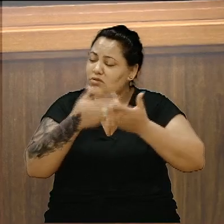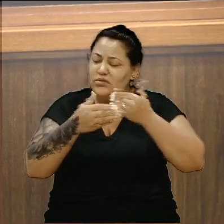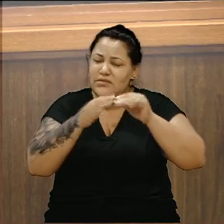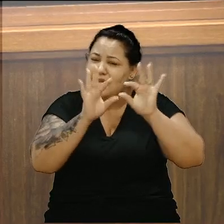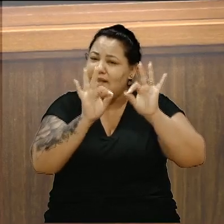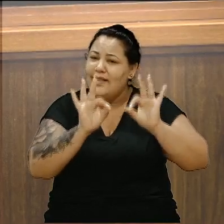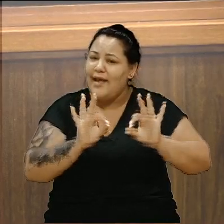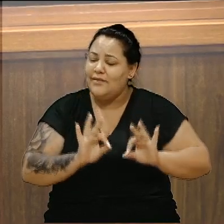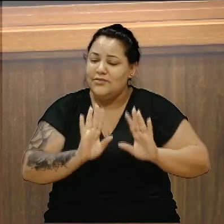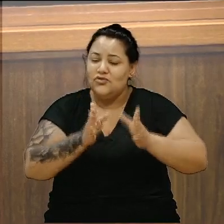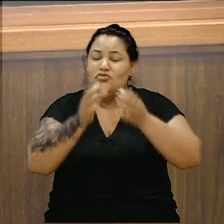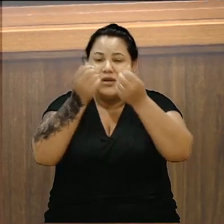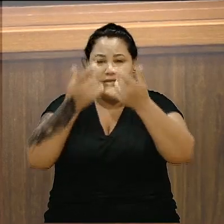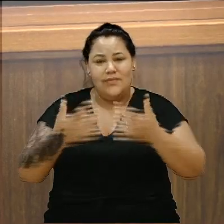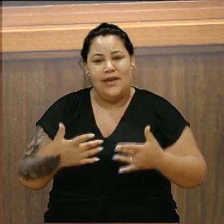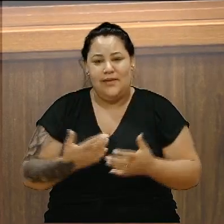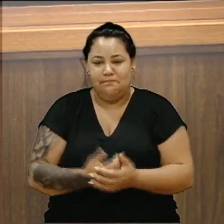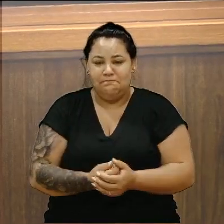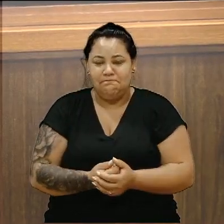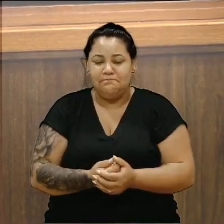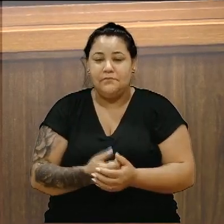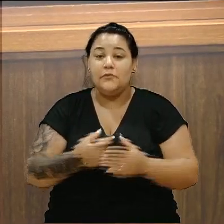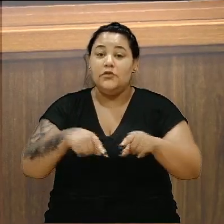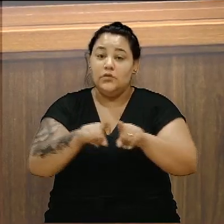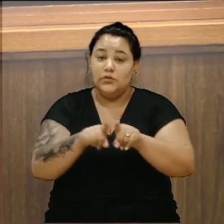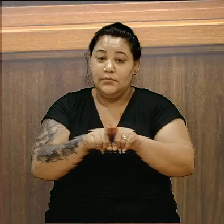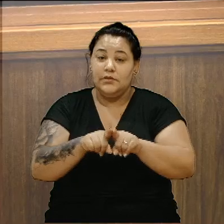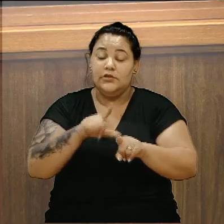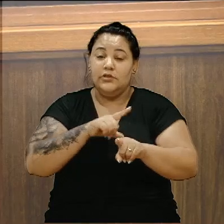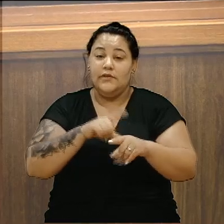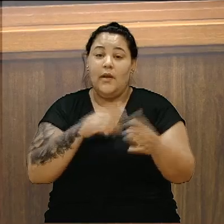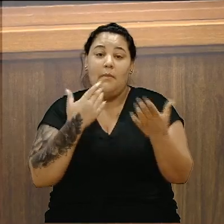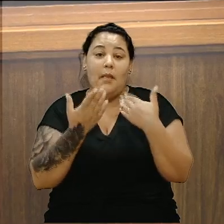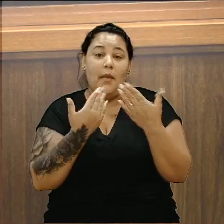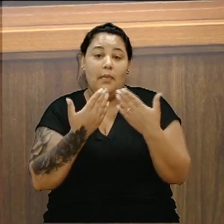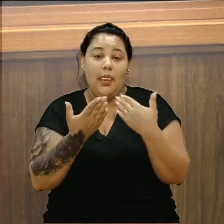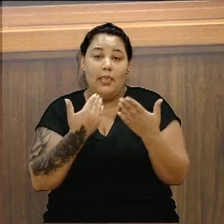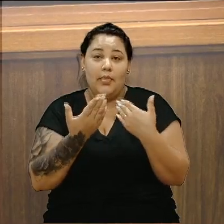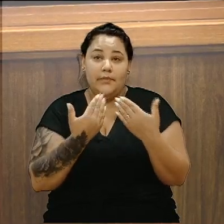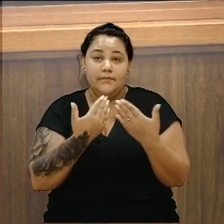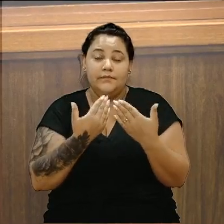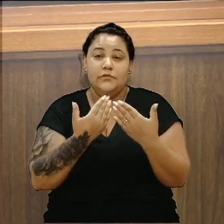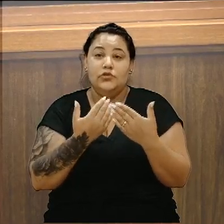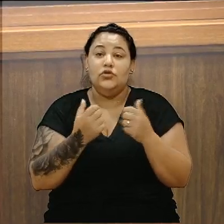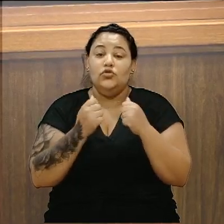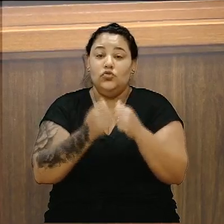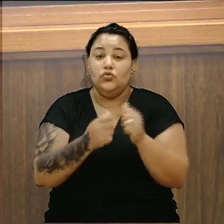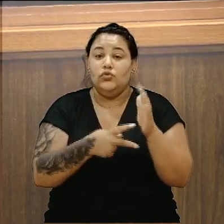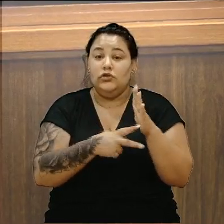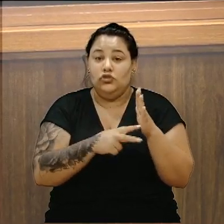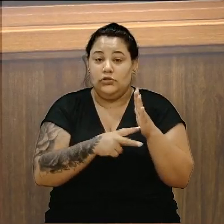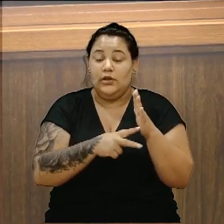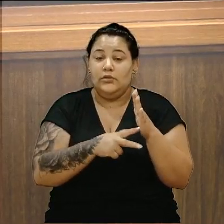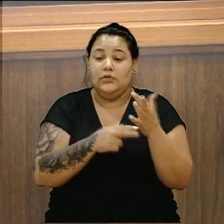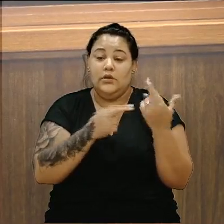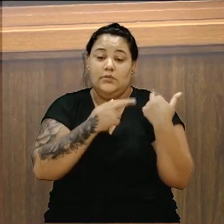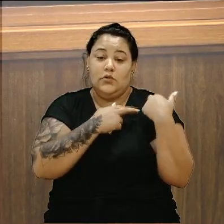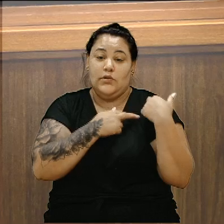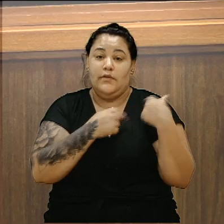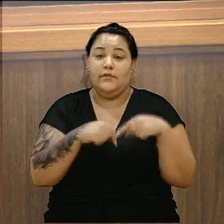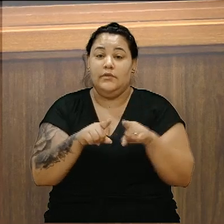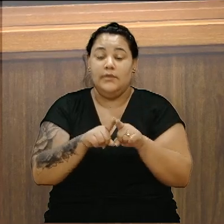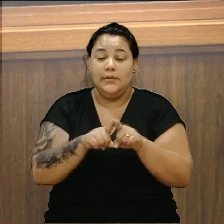foram colocadas aqui. Nós também tivemos debate com o sindicato responsável pelo